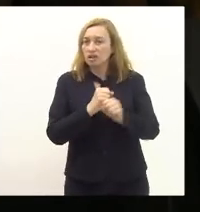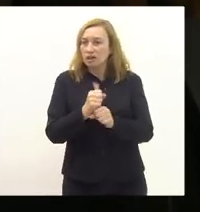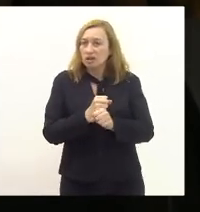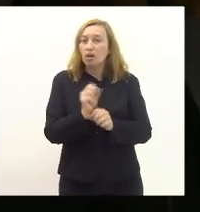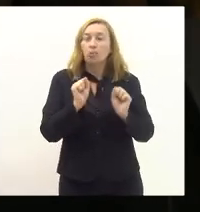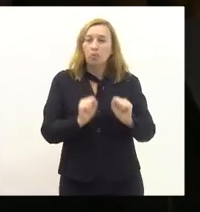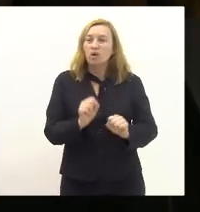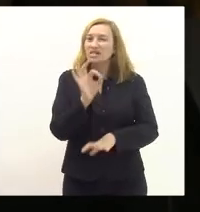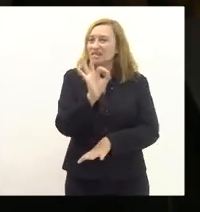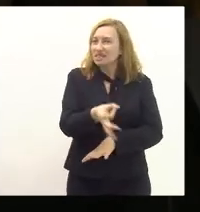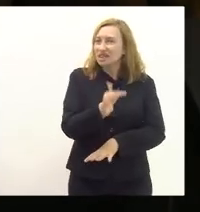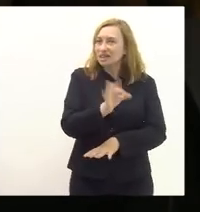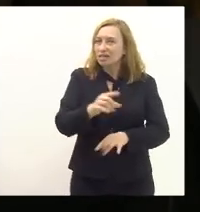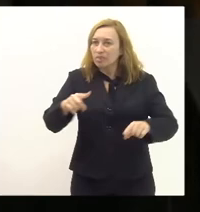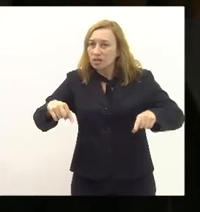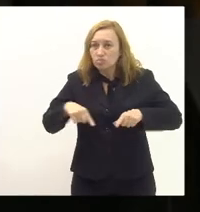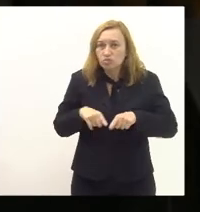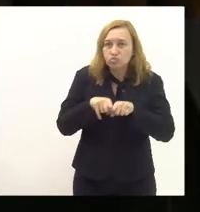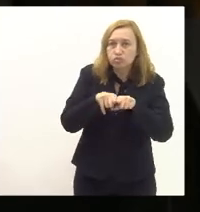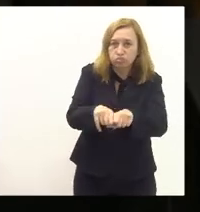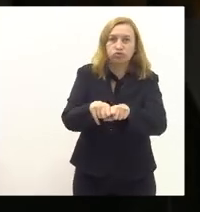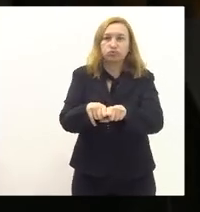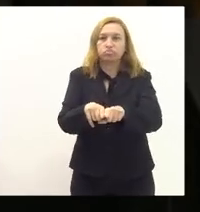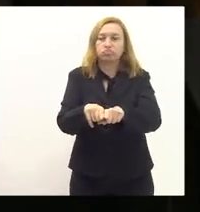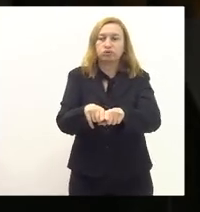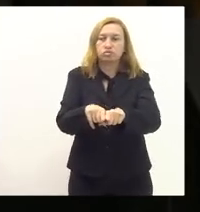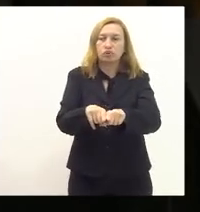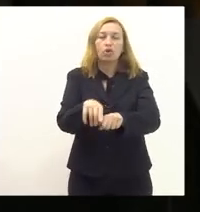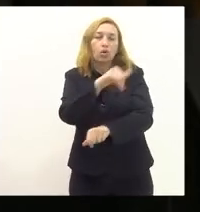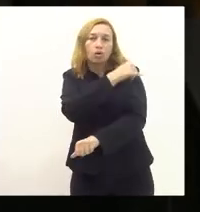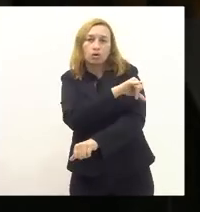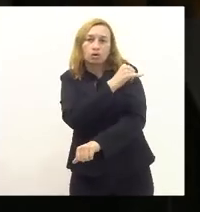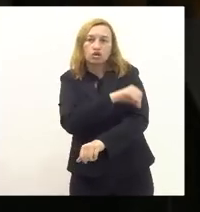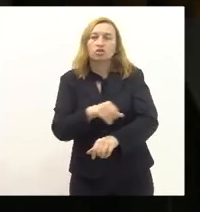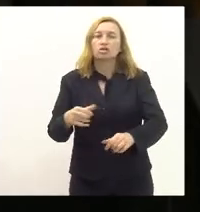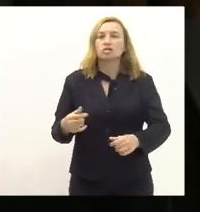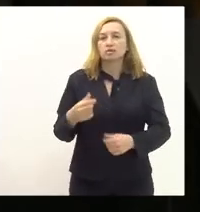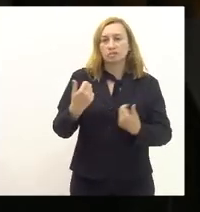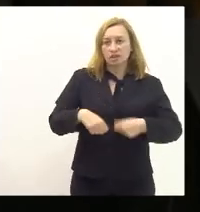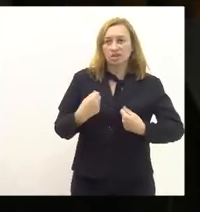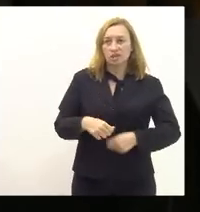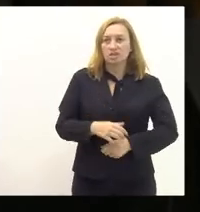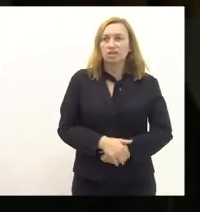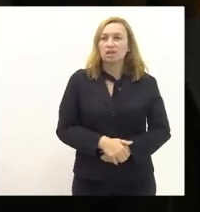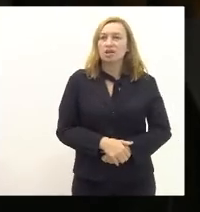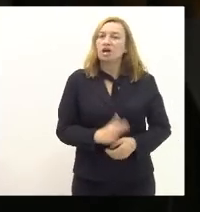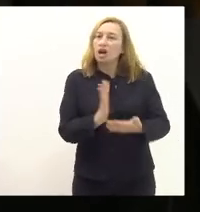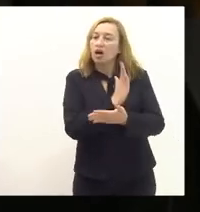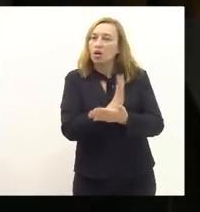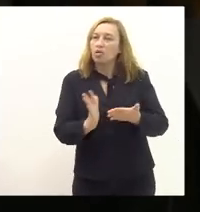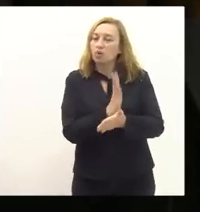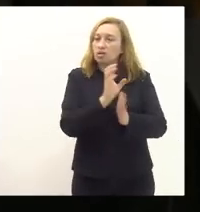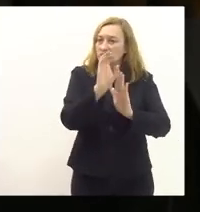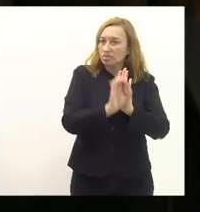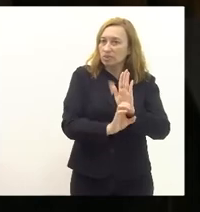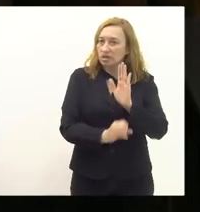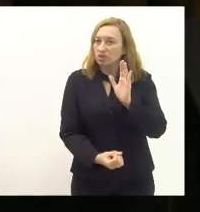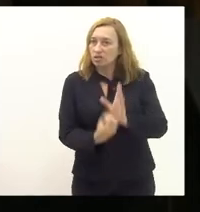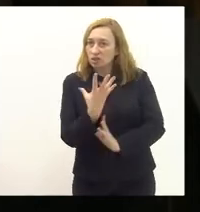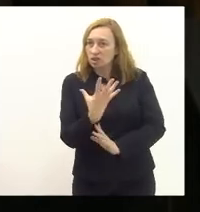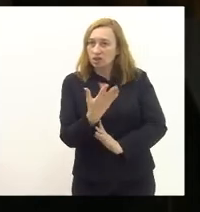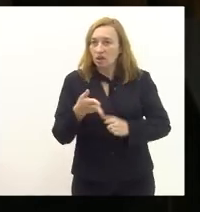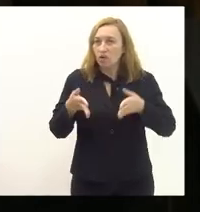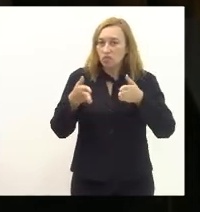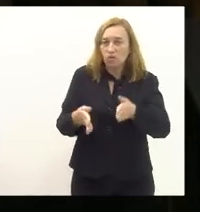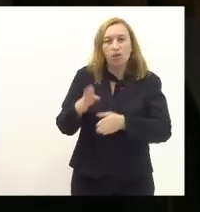de fato, alinhados com o que o Rio de Janeiro tanto demanda. E eu fiz algumas emendas que eu queria dar um